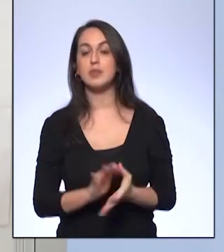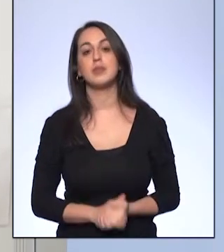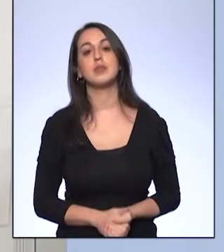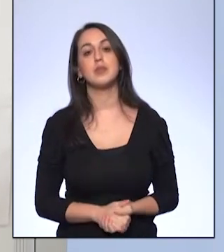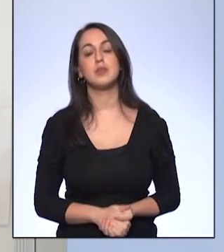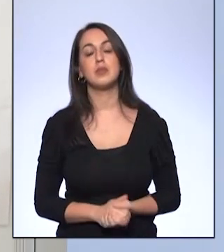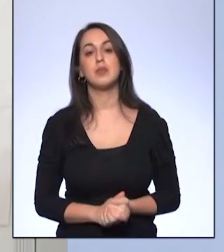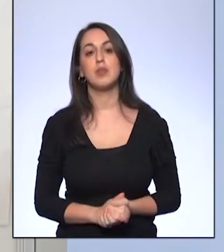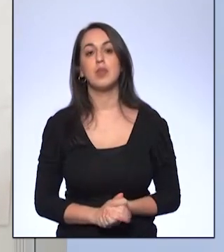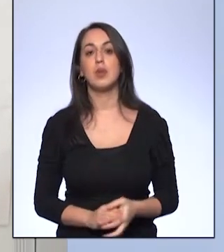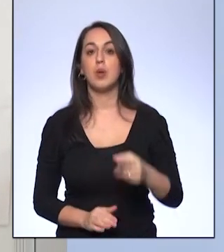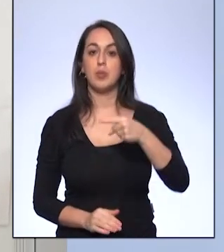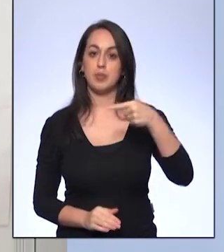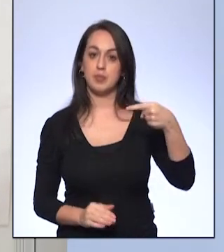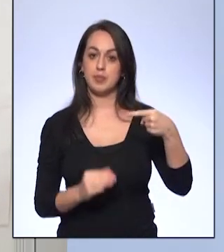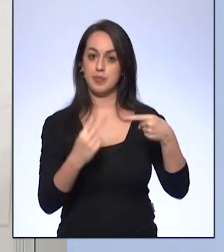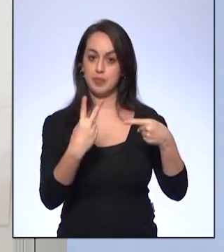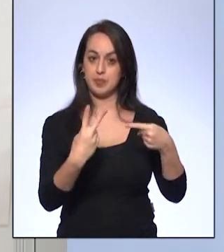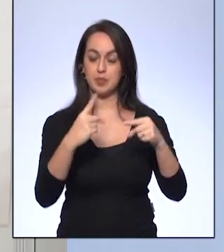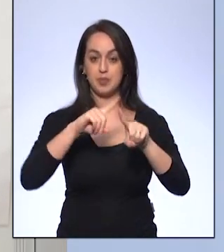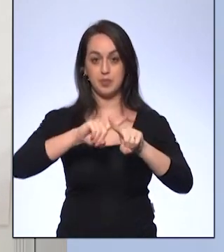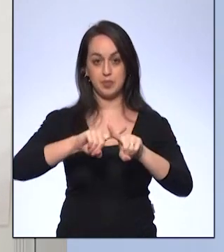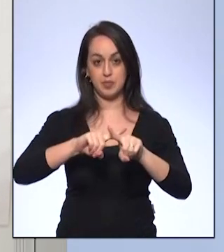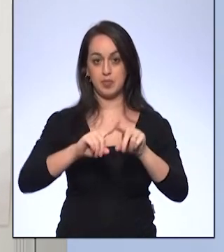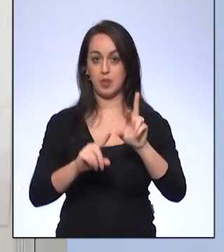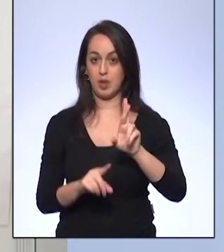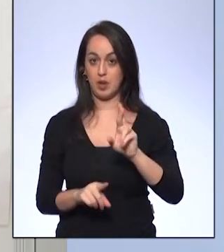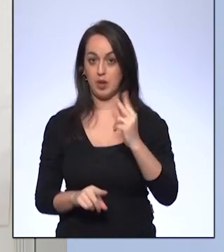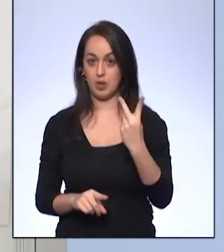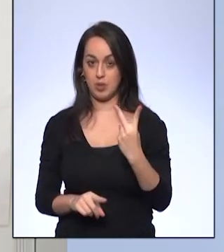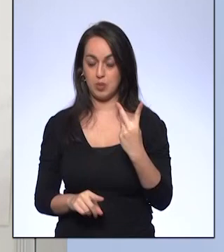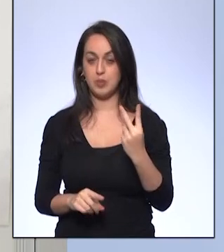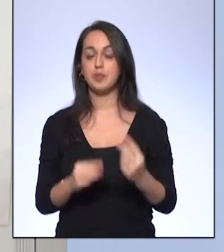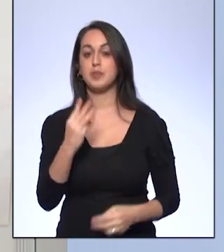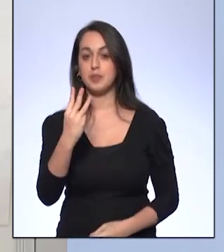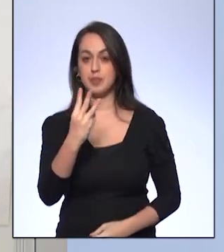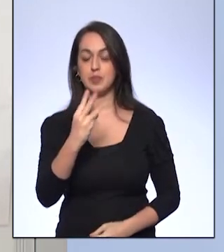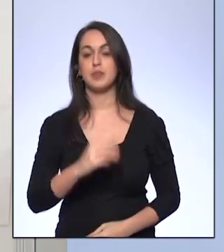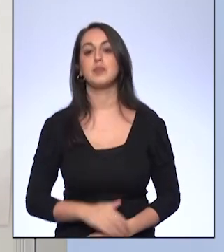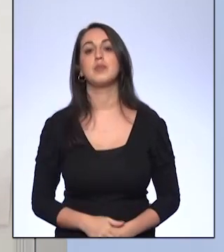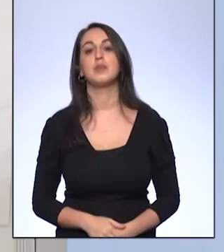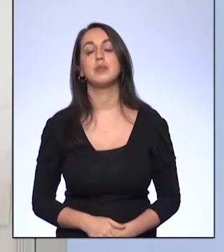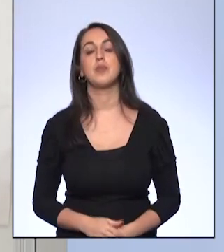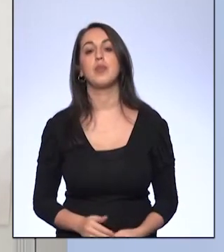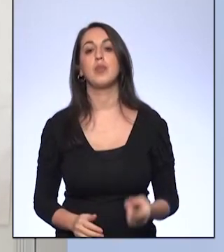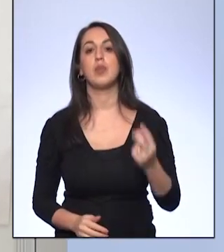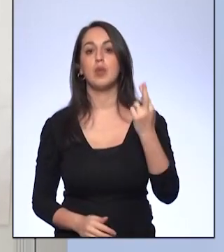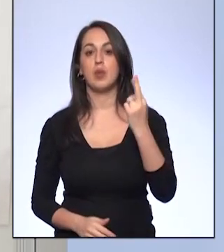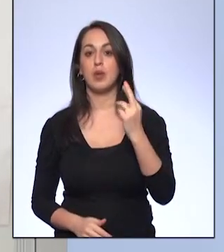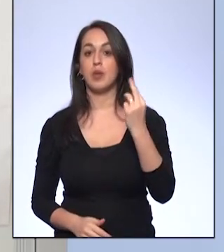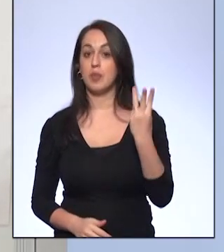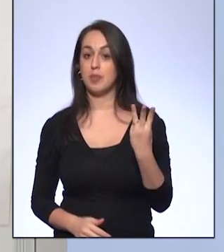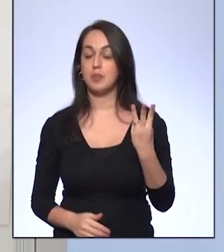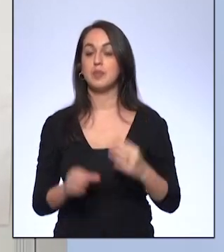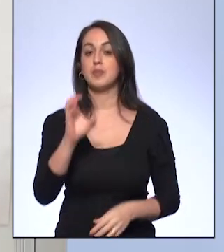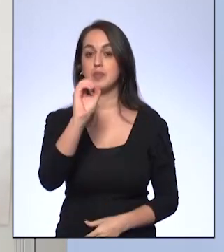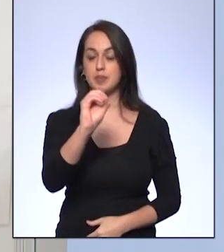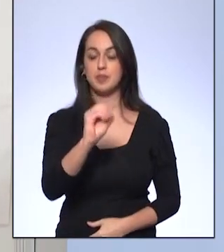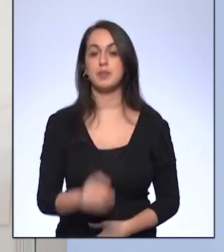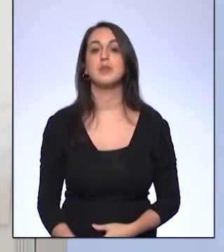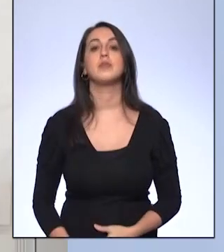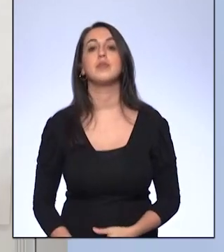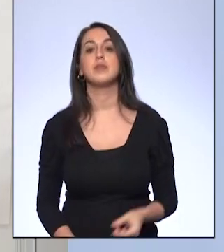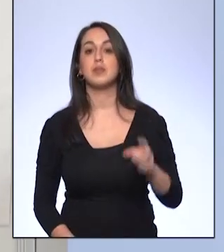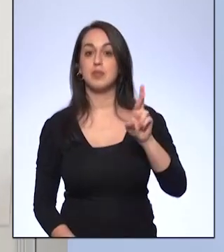ter -2 vezes R2, que é 3, vezes R3, que é 0,